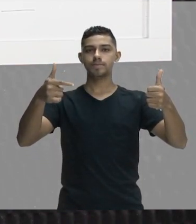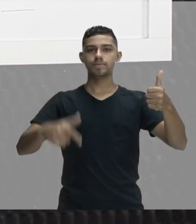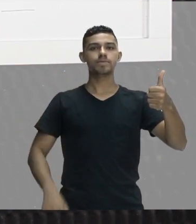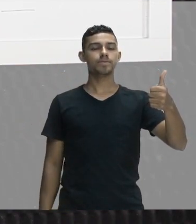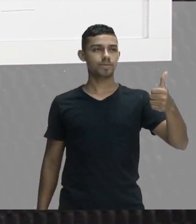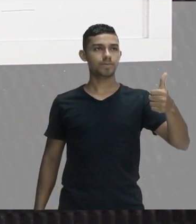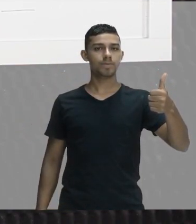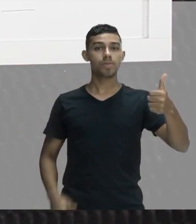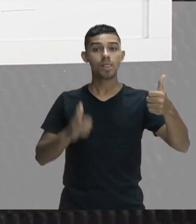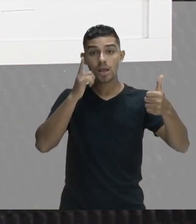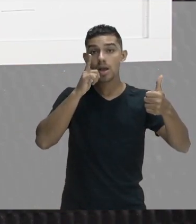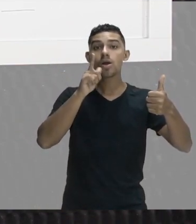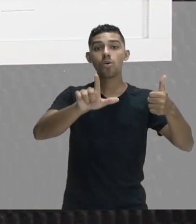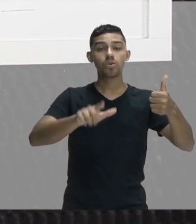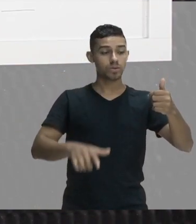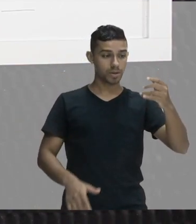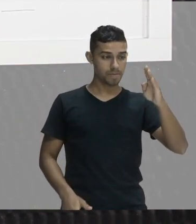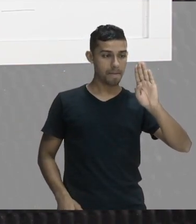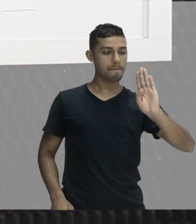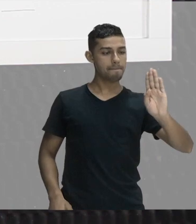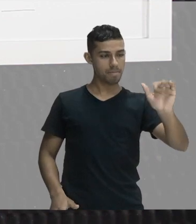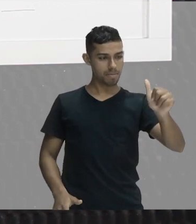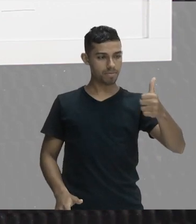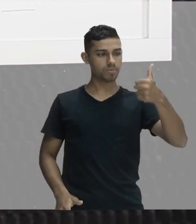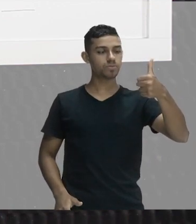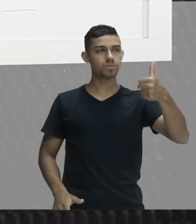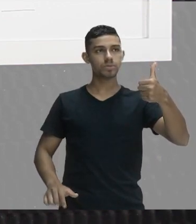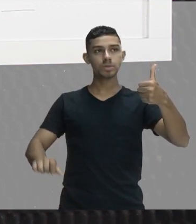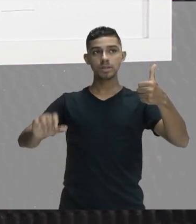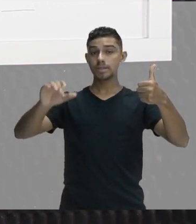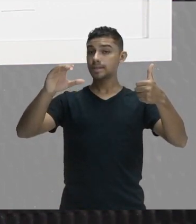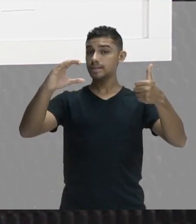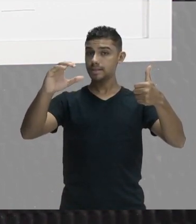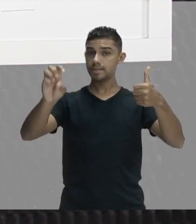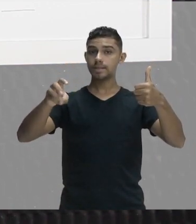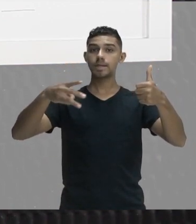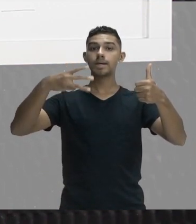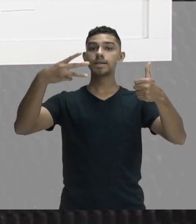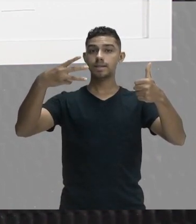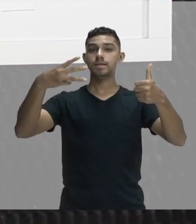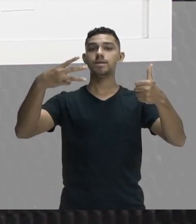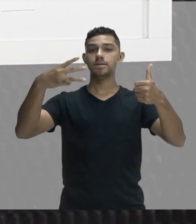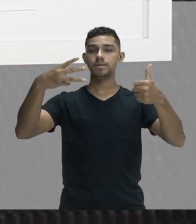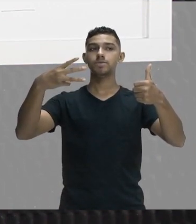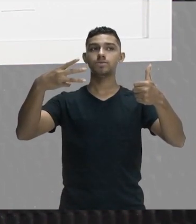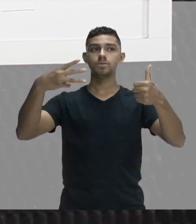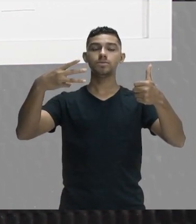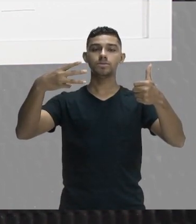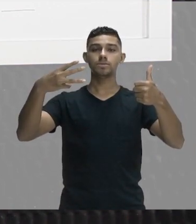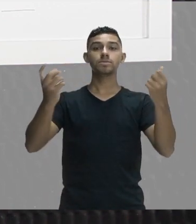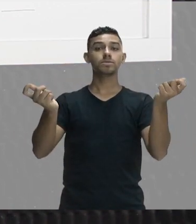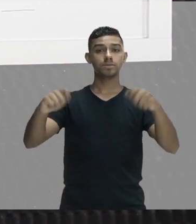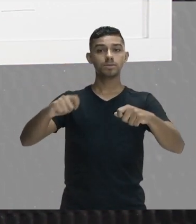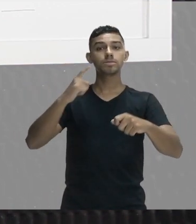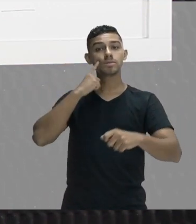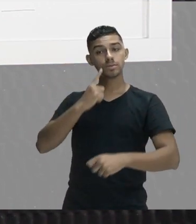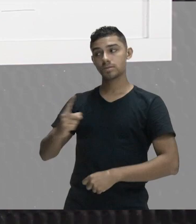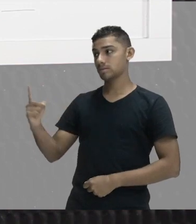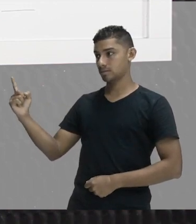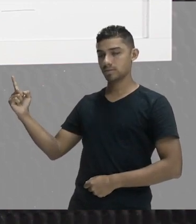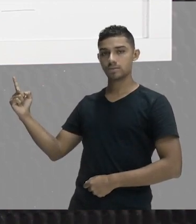2. João pode ir com a bermuda 1 e com a camisa 3.